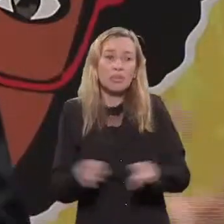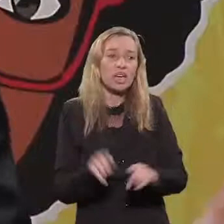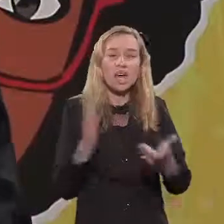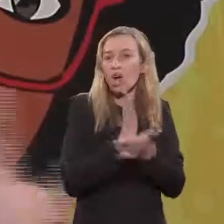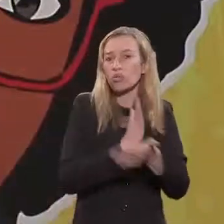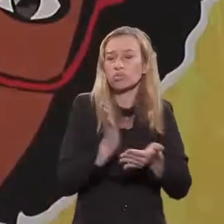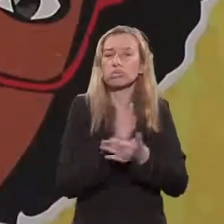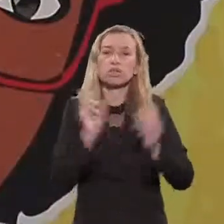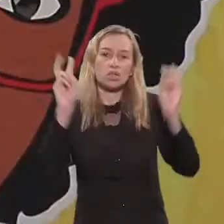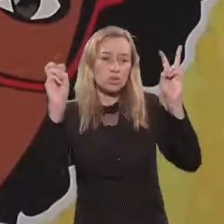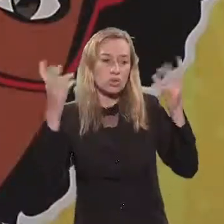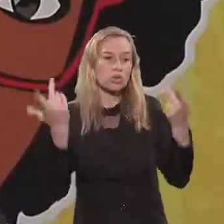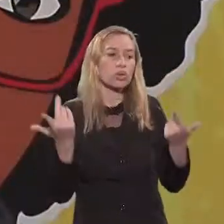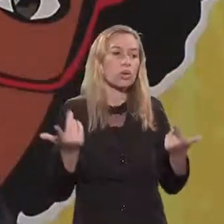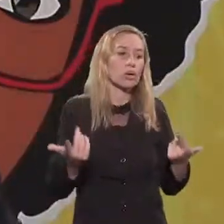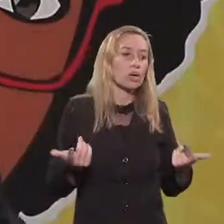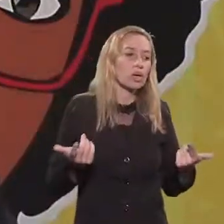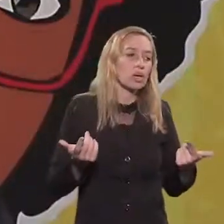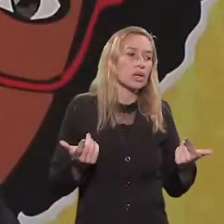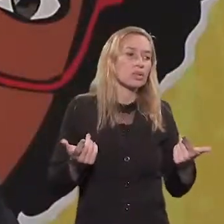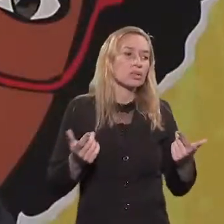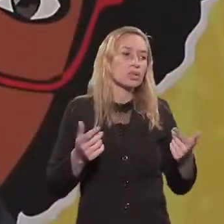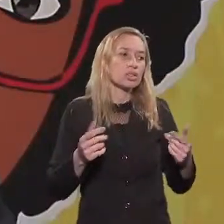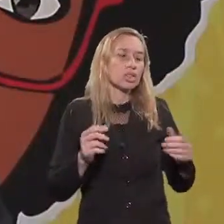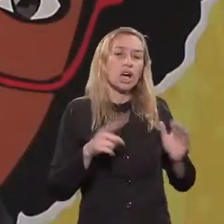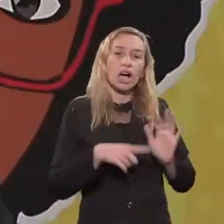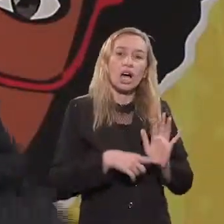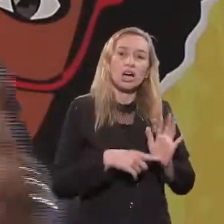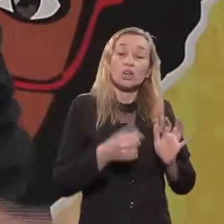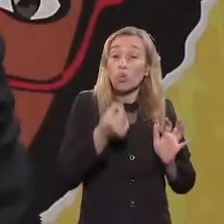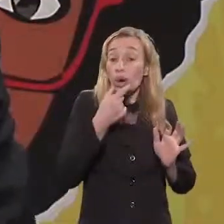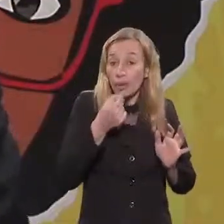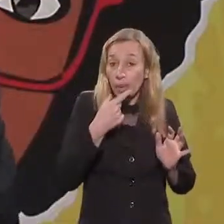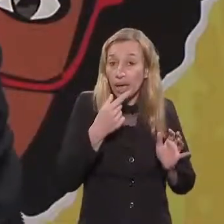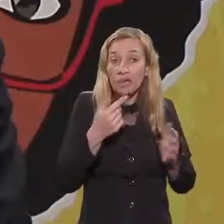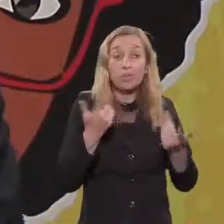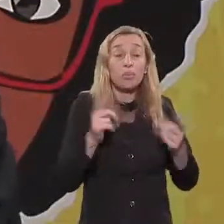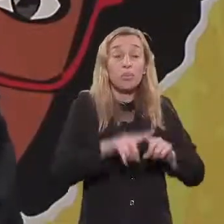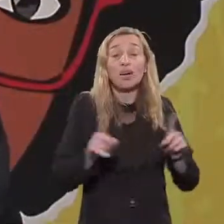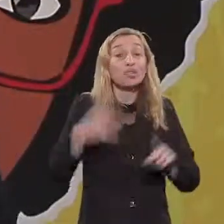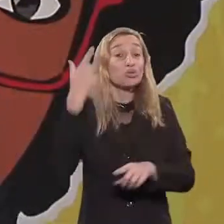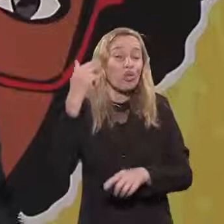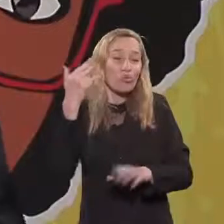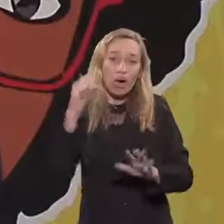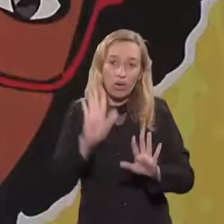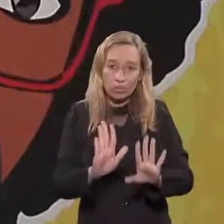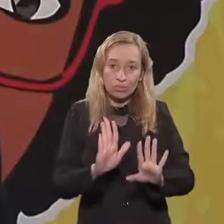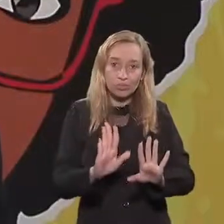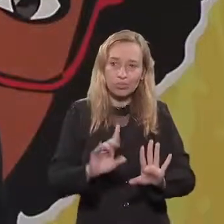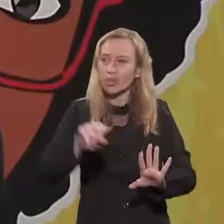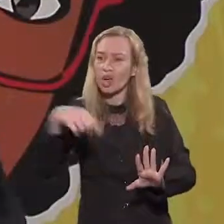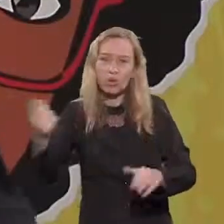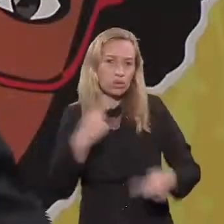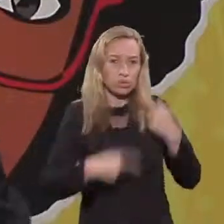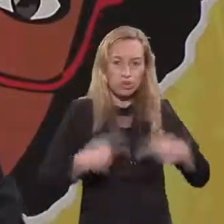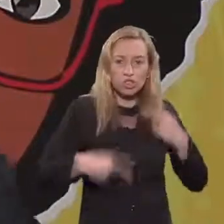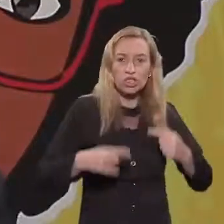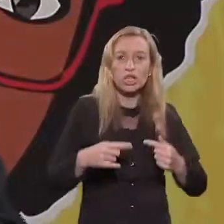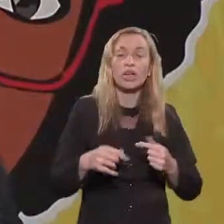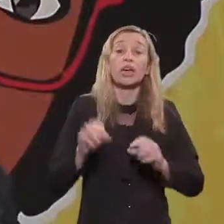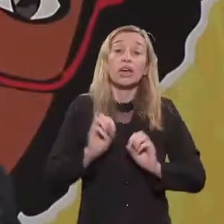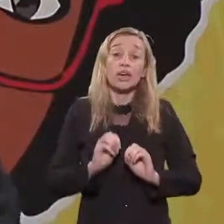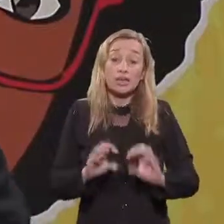óbvio, também em alguns casos, com uma área de ressocialização medicamentosa, mas absolutamente controlada. É